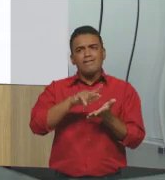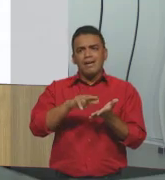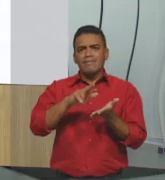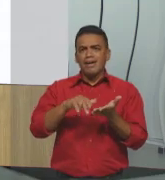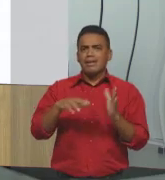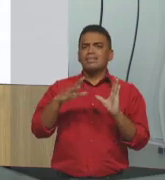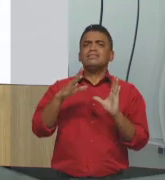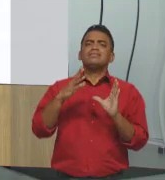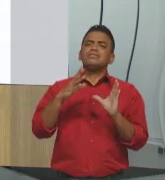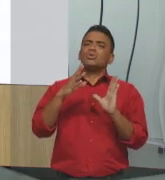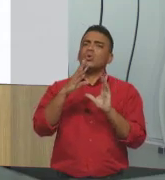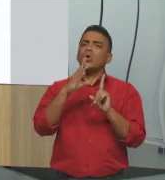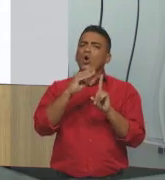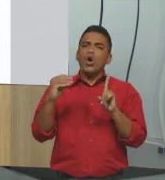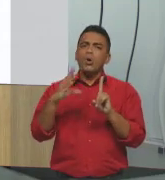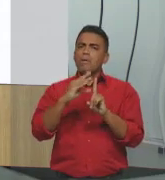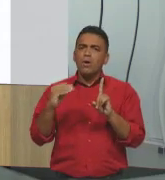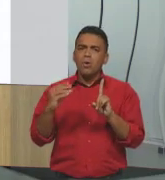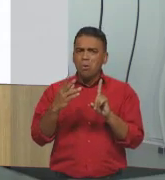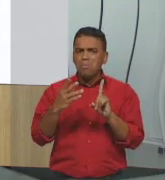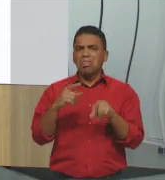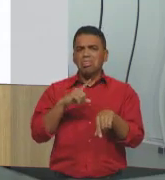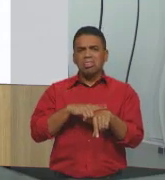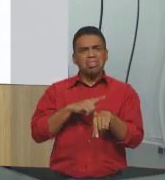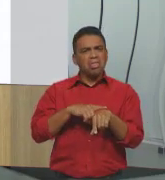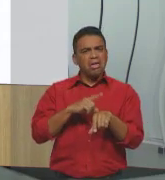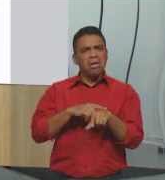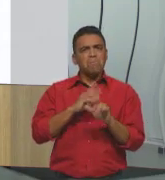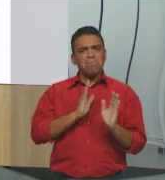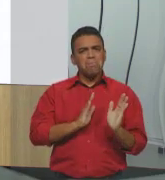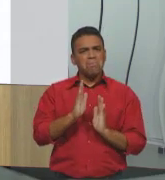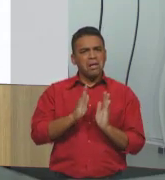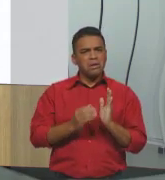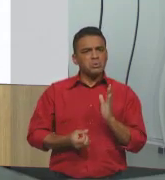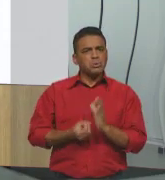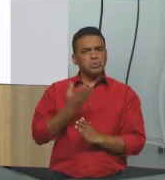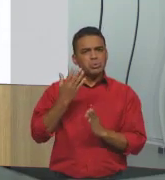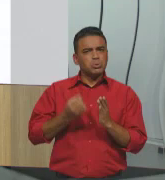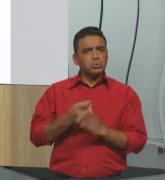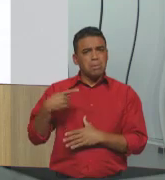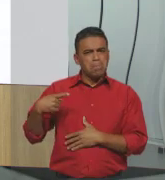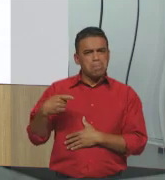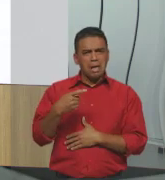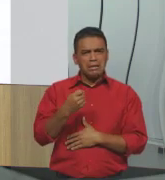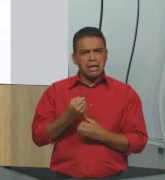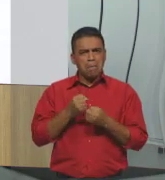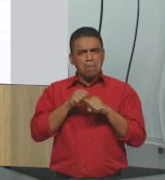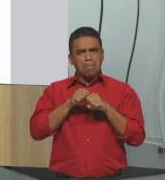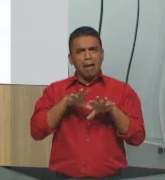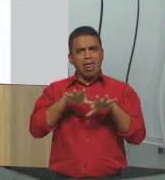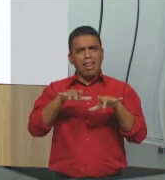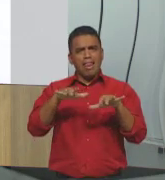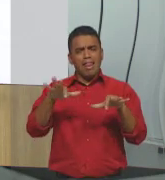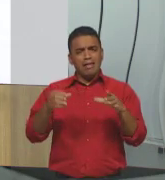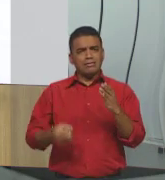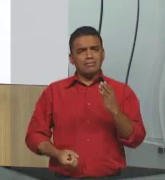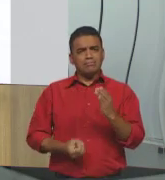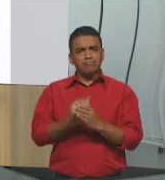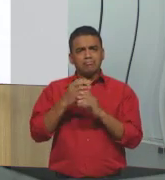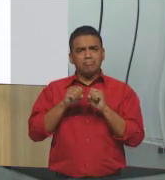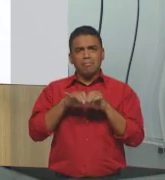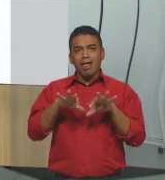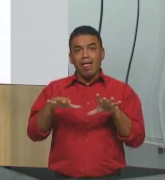período, um período de tempo, que as bactérias se reproduzem de forma muito rápida. Então, ao